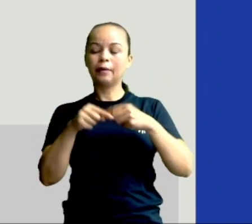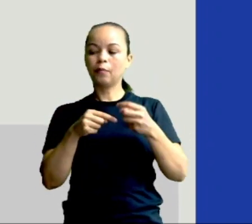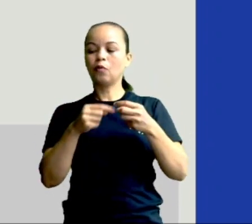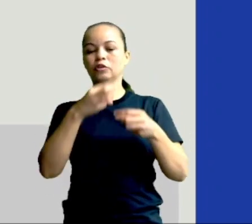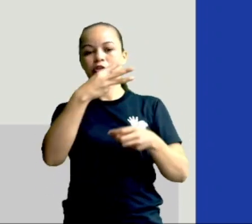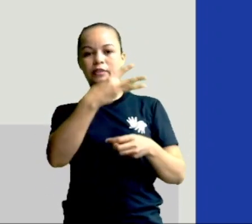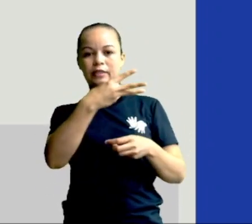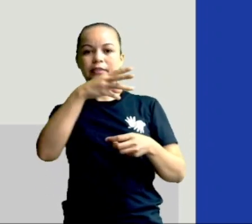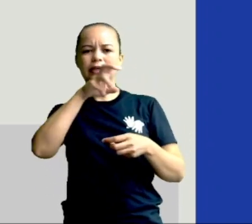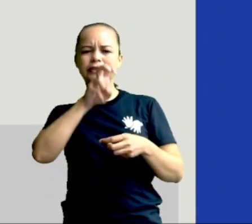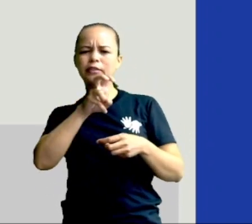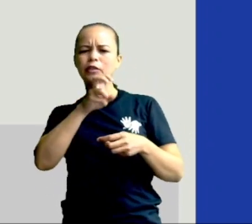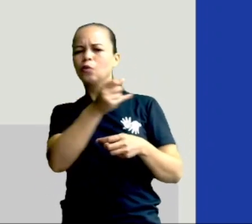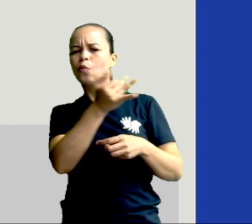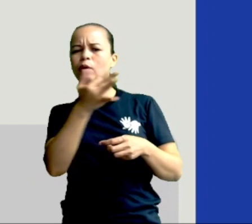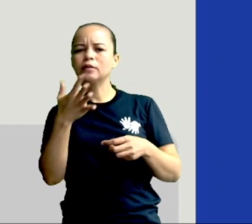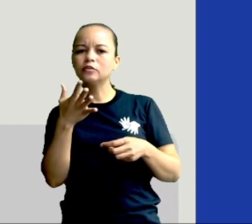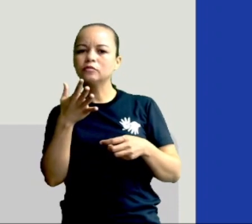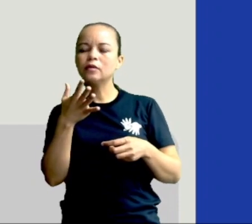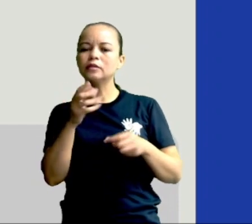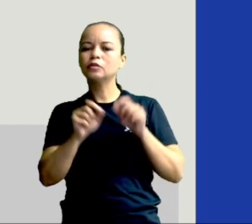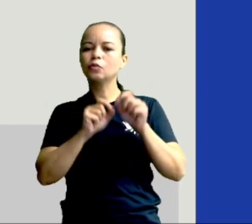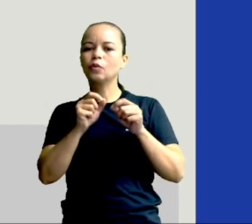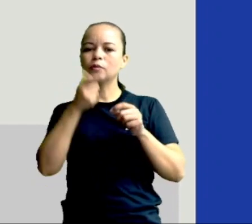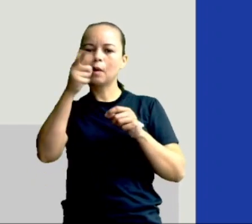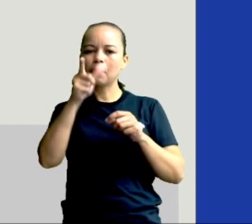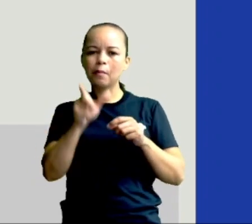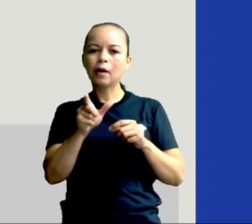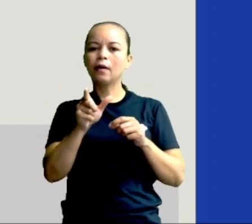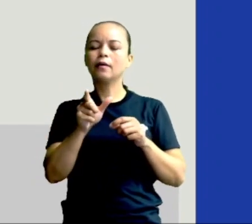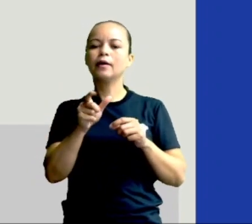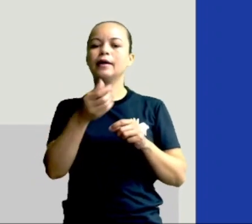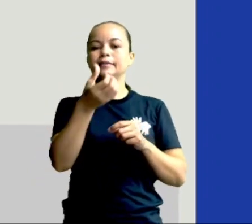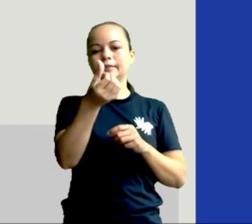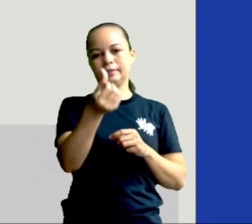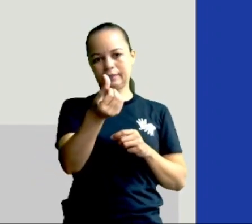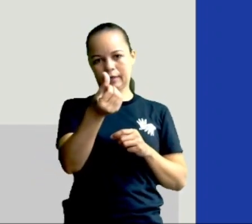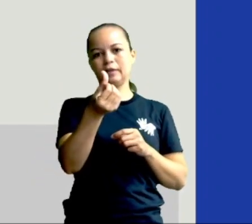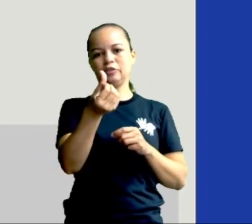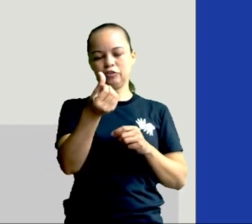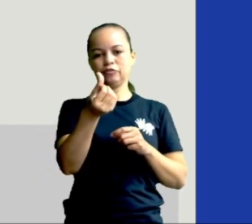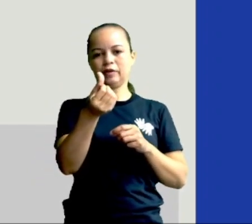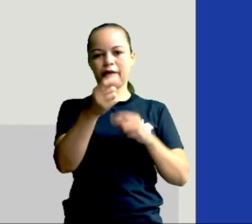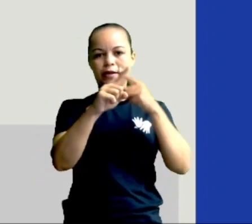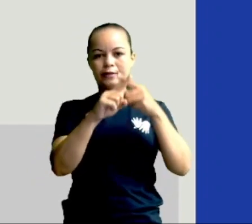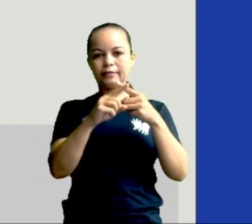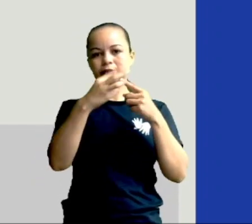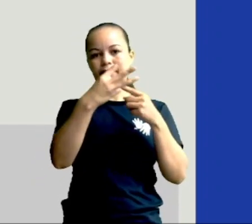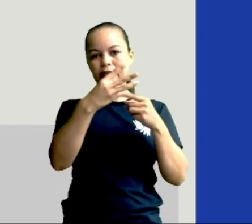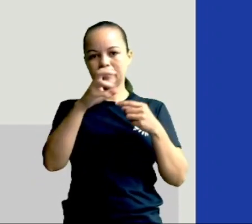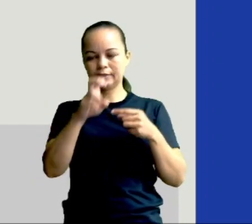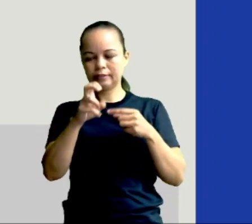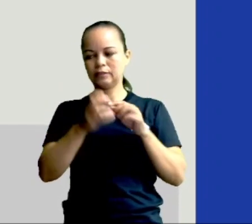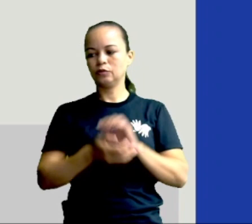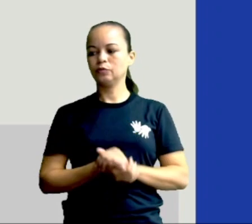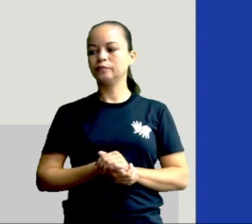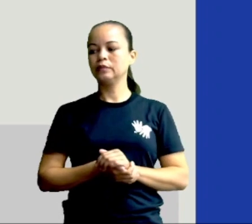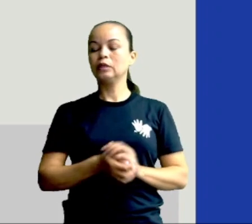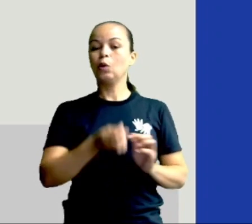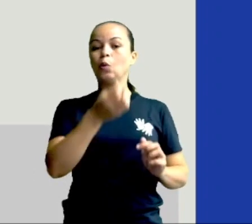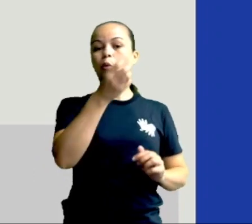35, quantas vezes aí está se repetindo 35? 6 vezes, né? E aí, ó, o